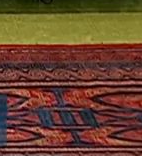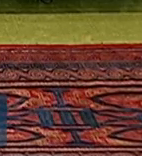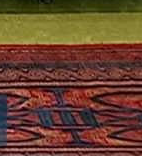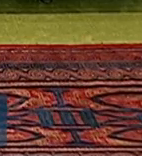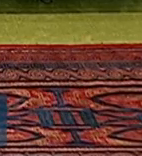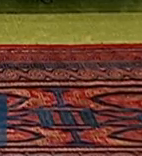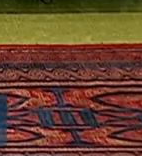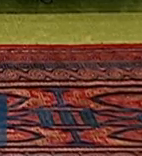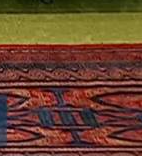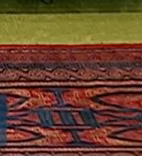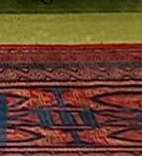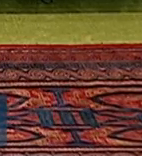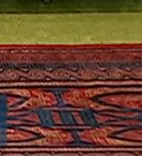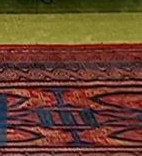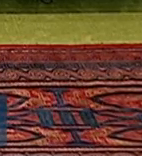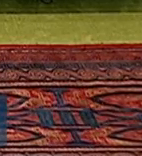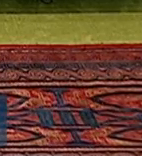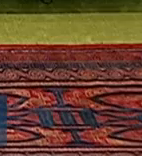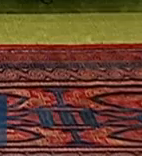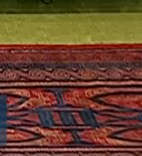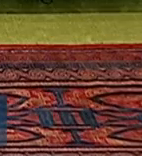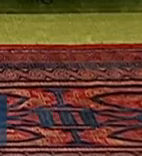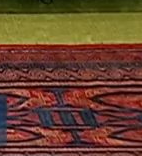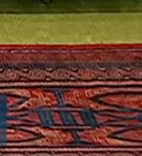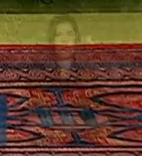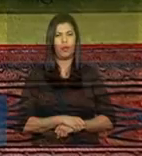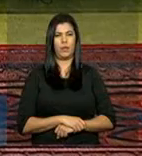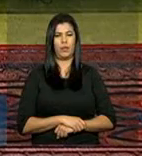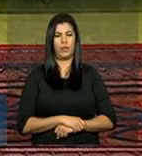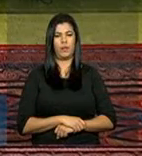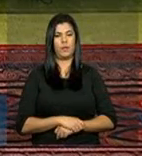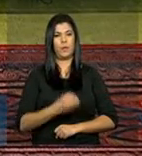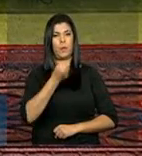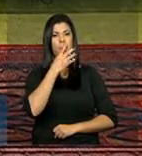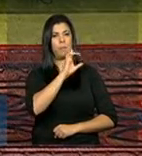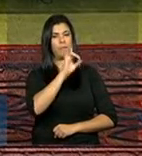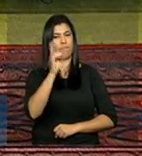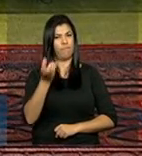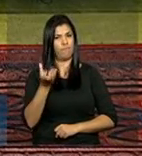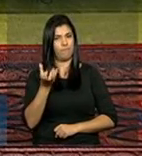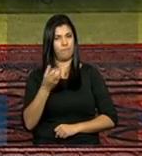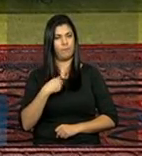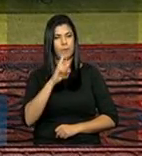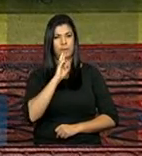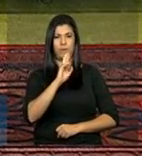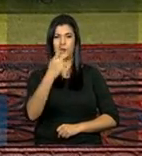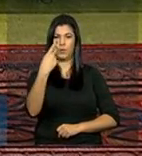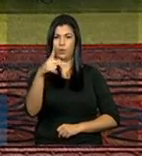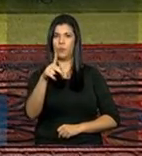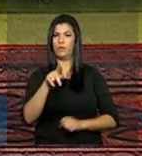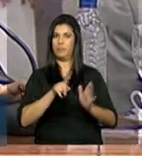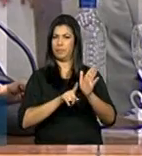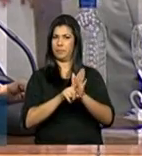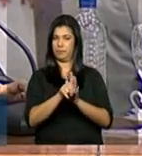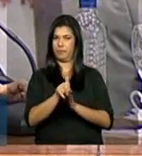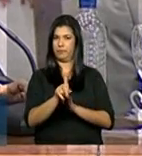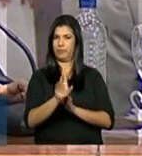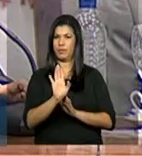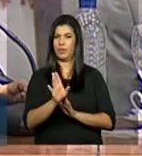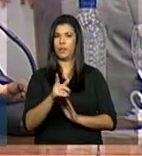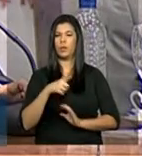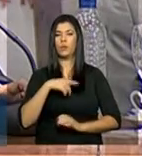Bom dia a todos. Eu gostaria de responder a sua pergunta, Dime, dizendo que o